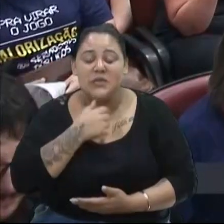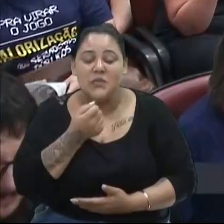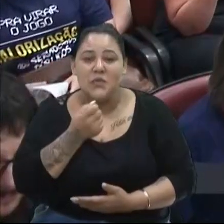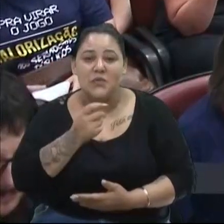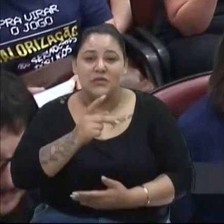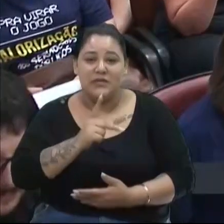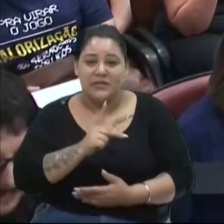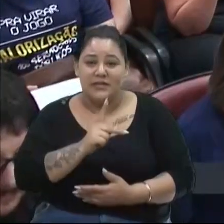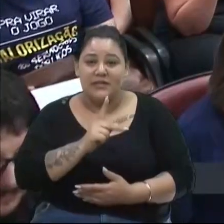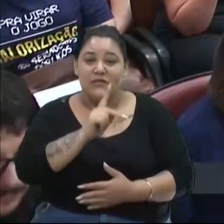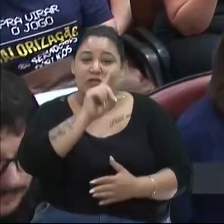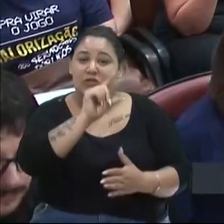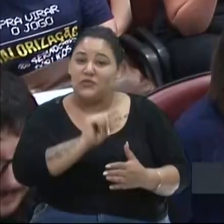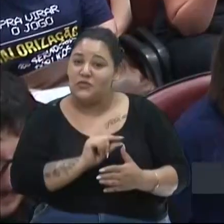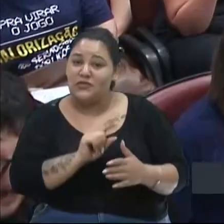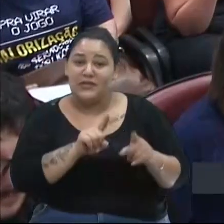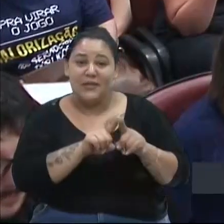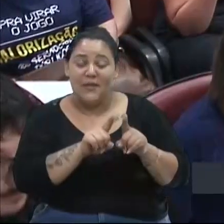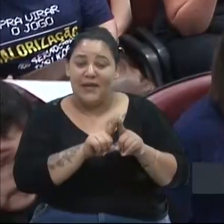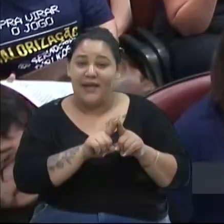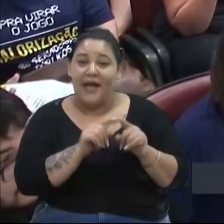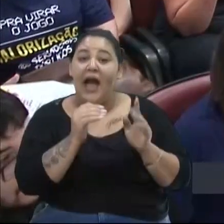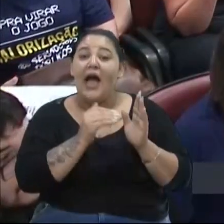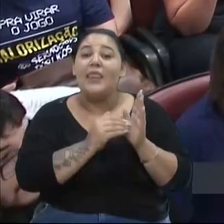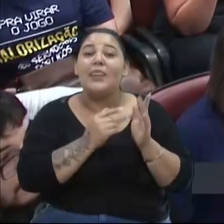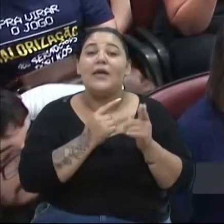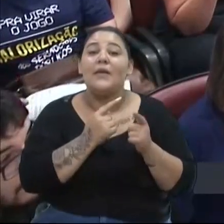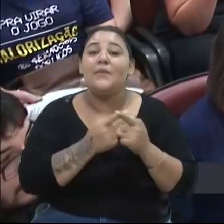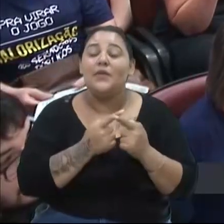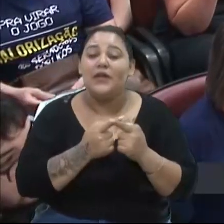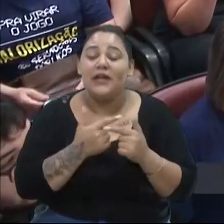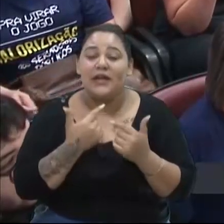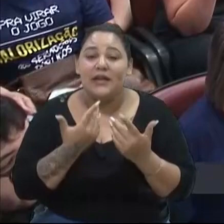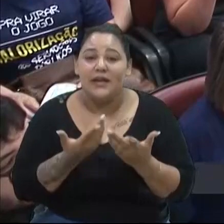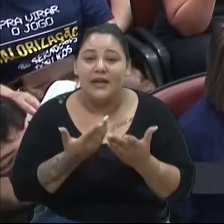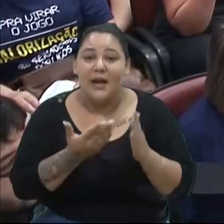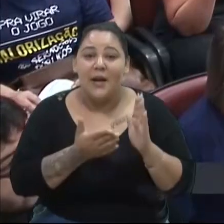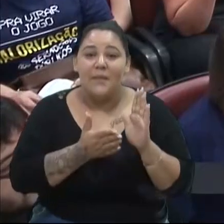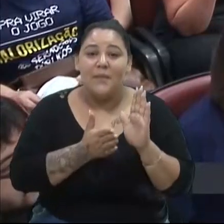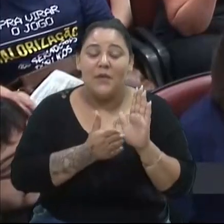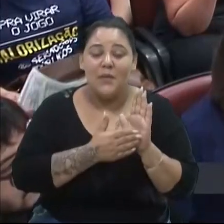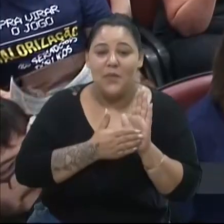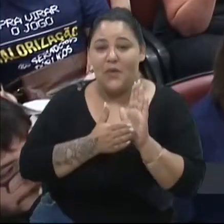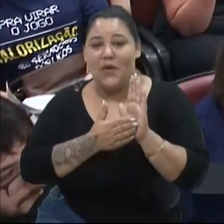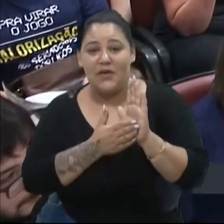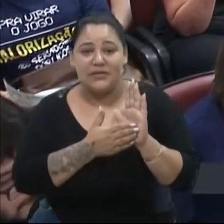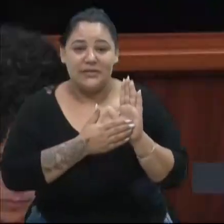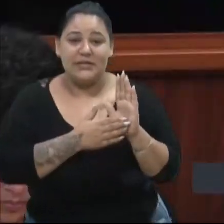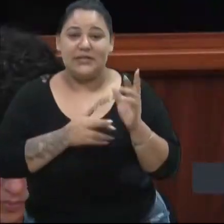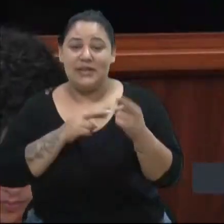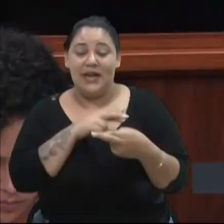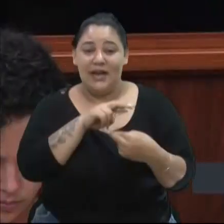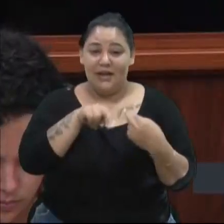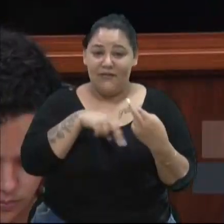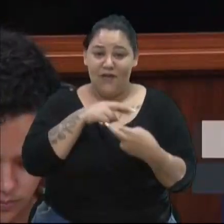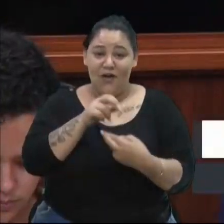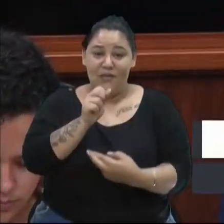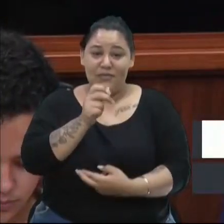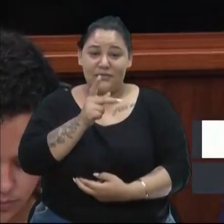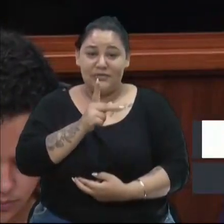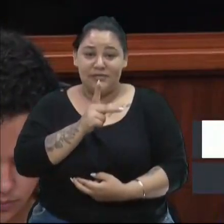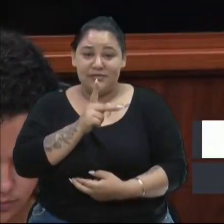isso vai cair. Até porque, pela proposta da reforma da Previdência, vão ser